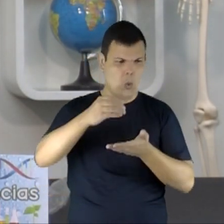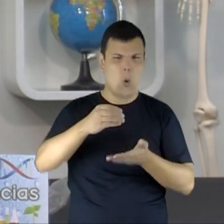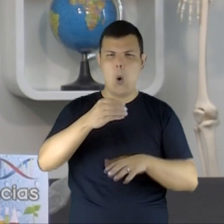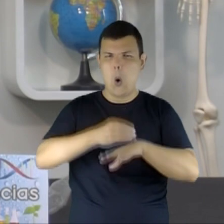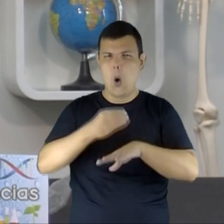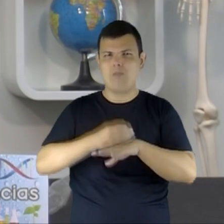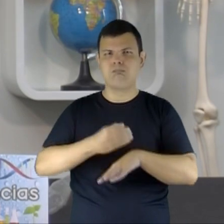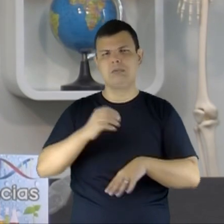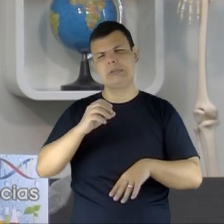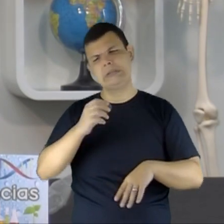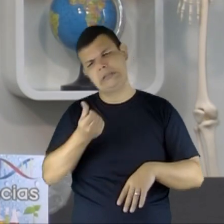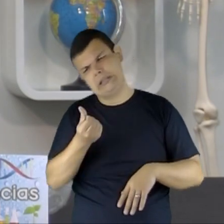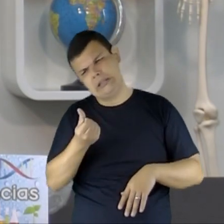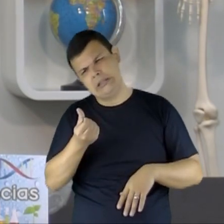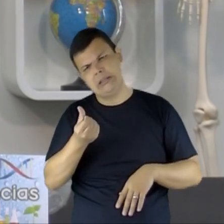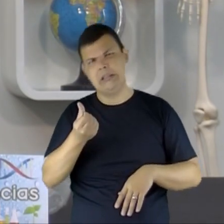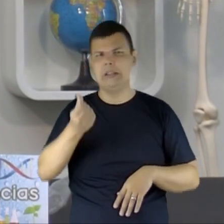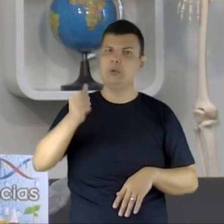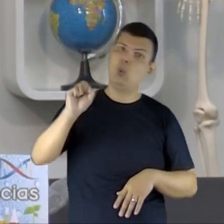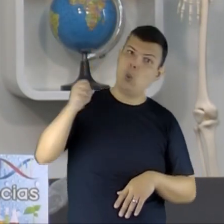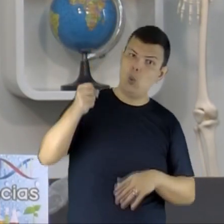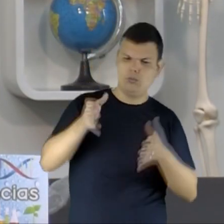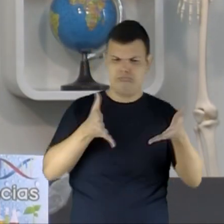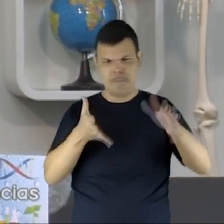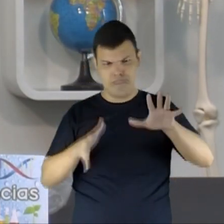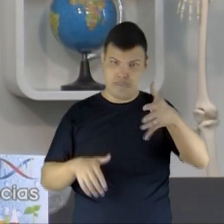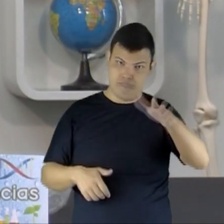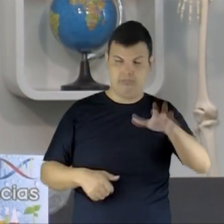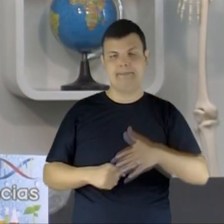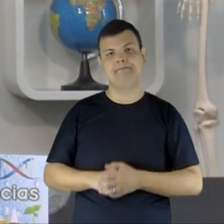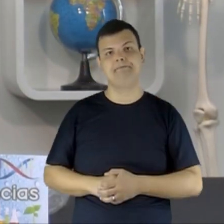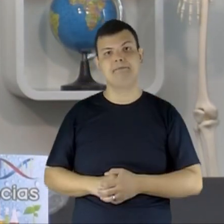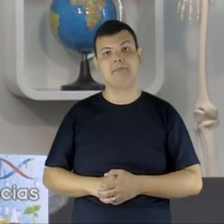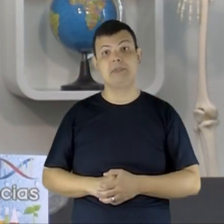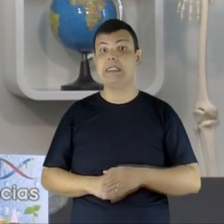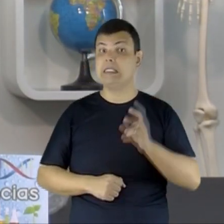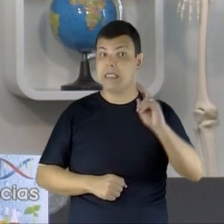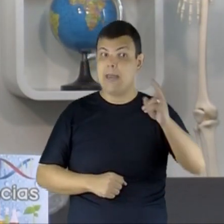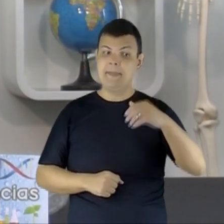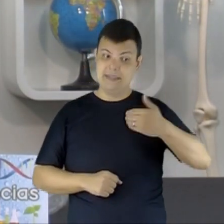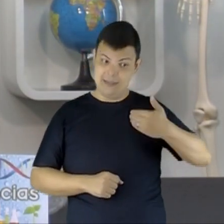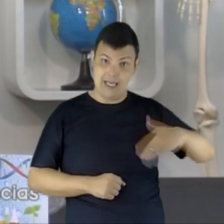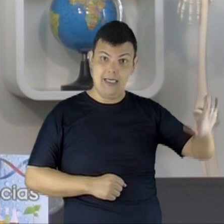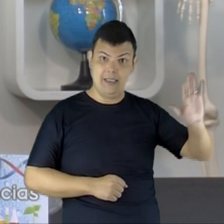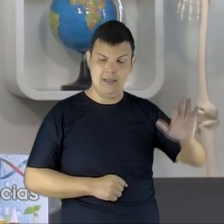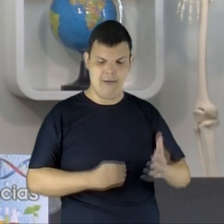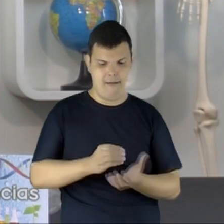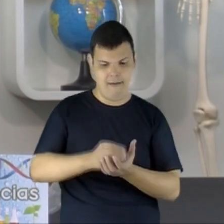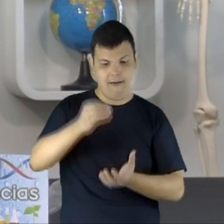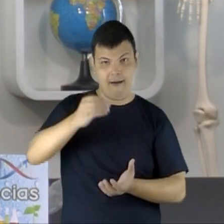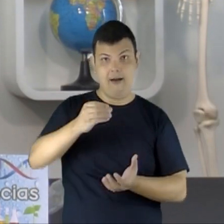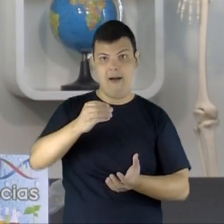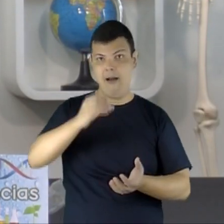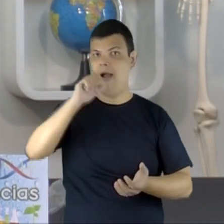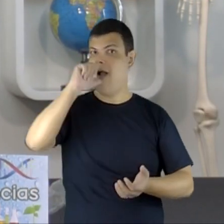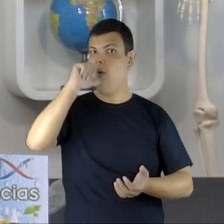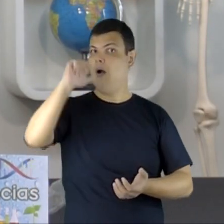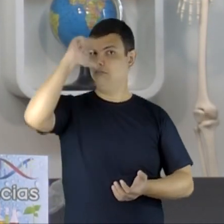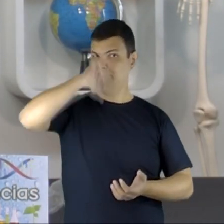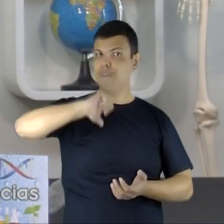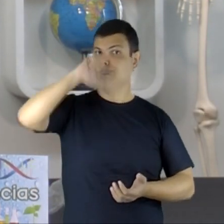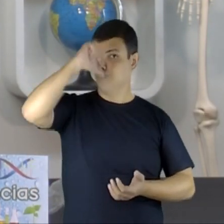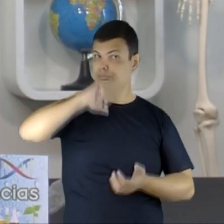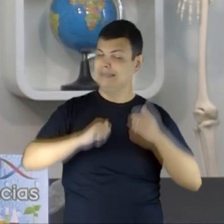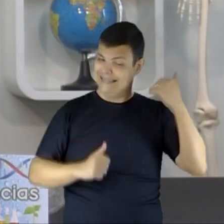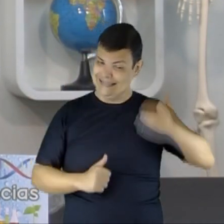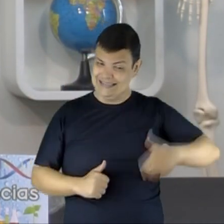por dia. Aqueles copinhos assim de água mesmo. E sempre que você for sair, leve a sua garrafinha, tá? Para você não esquecer